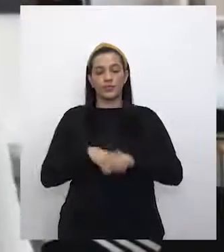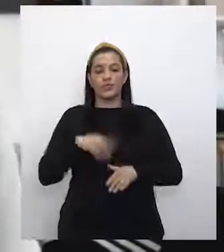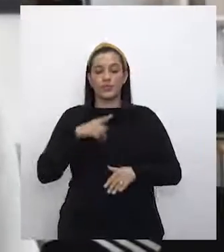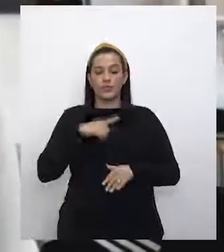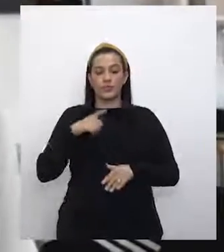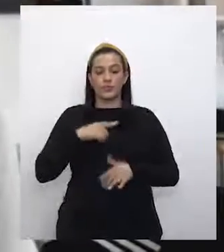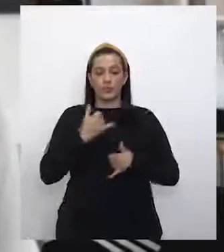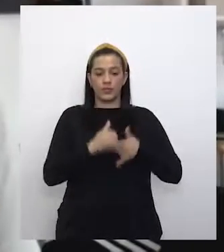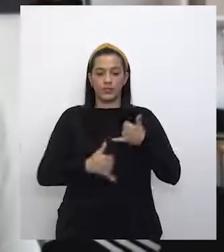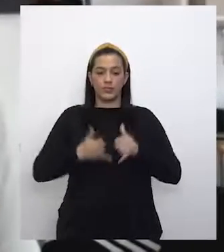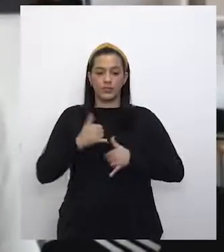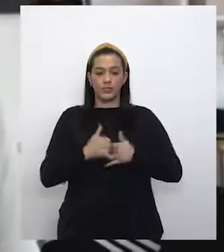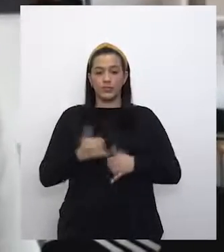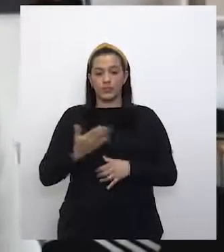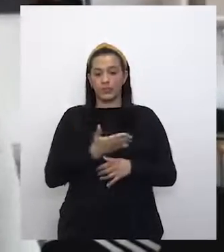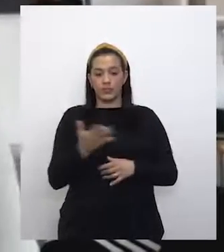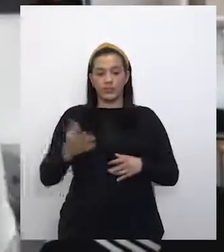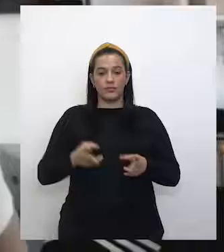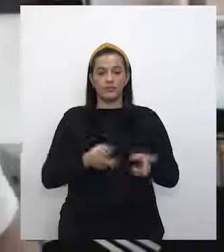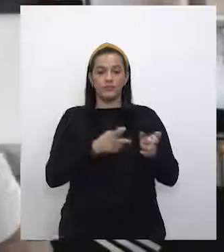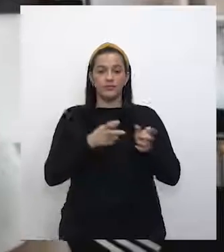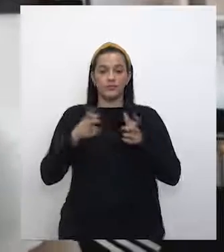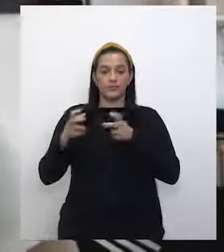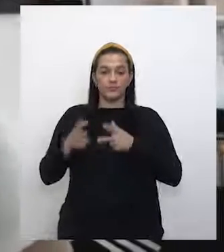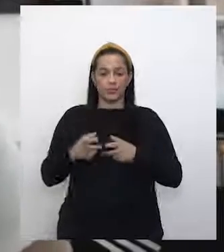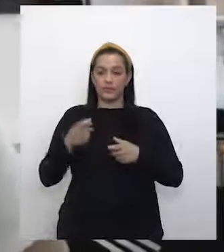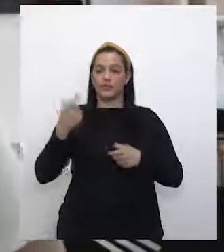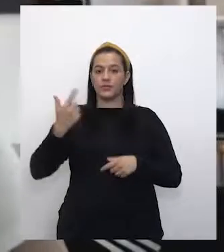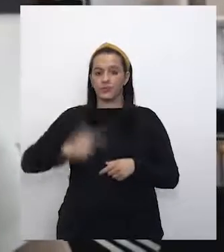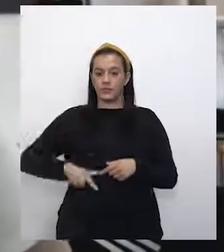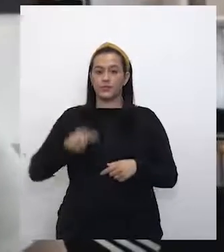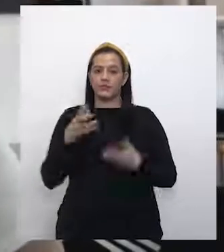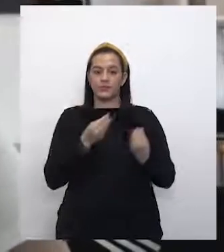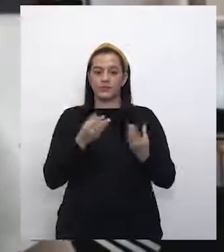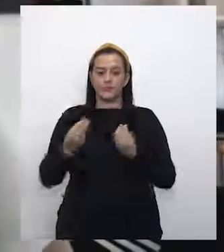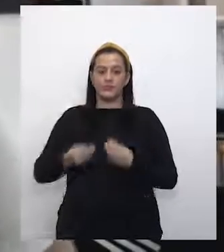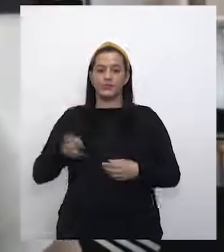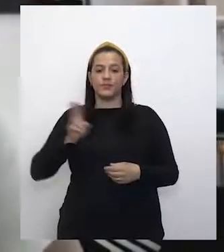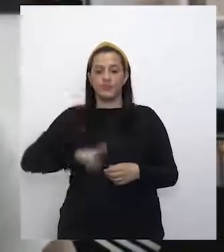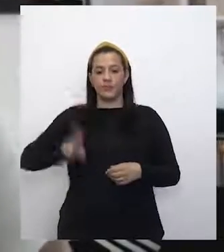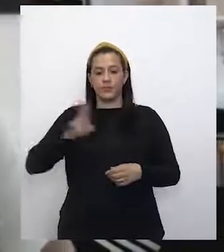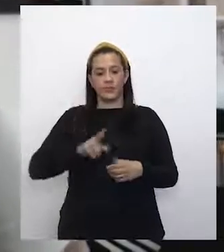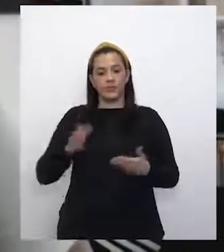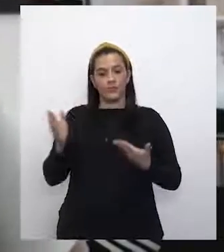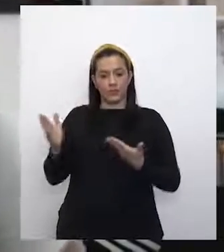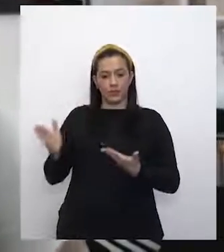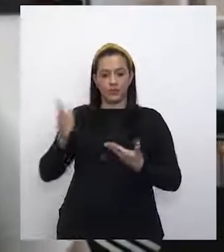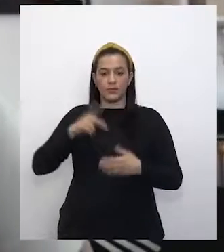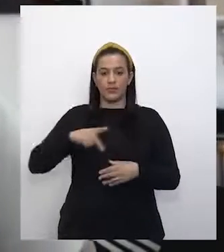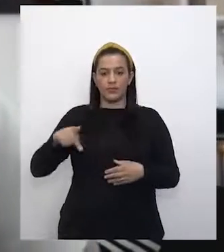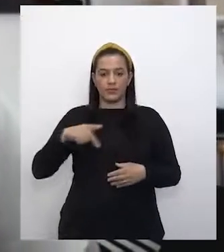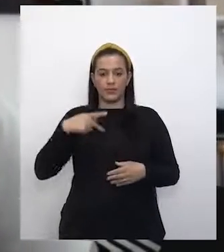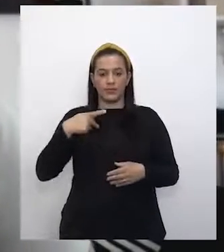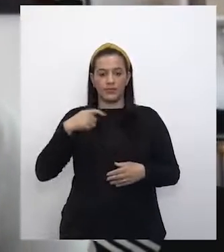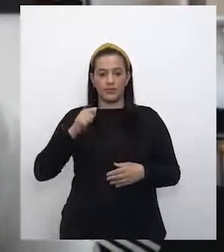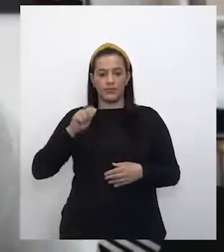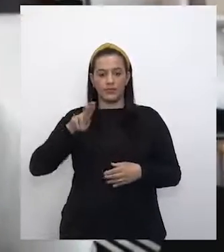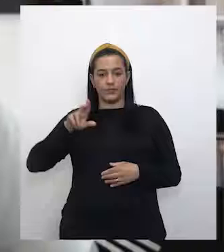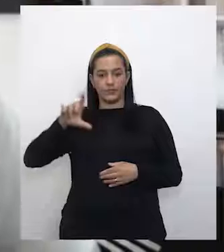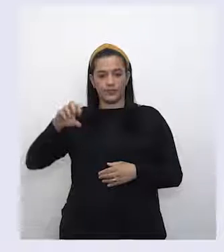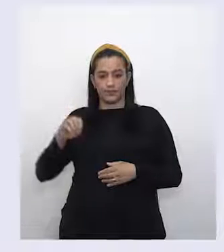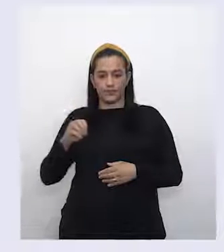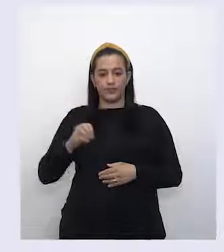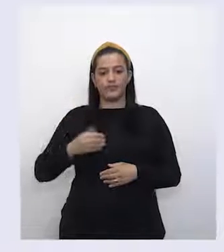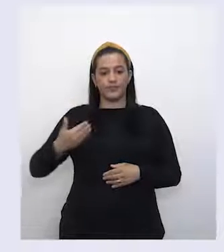energia. Então, vocês vão perceber que eles vão ser bastante usados aí daqui a pouco pelo professor Paulo. Tudo bem? Então, vamos continuar